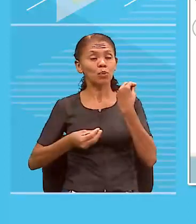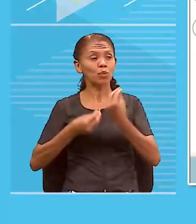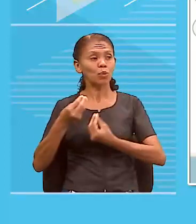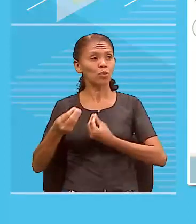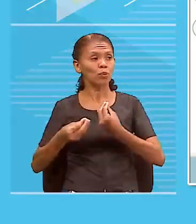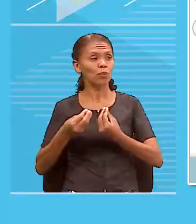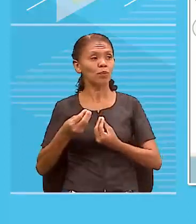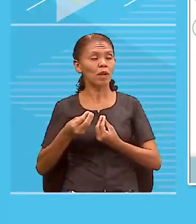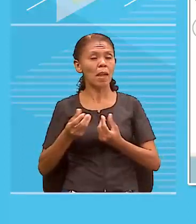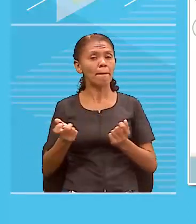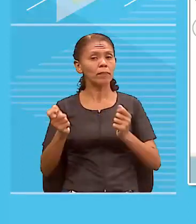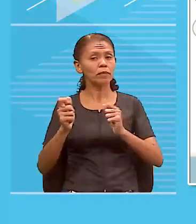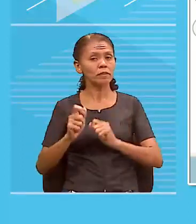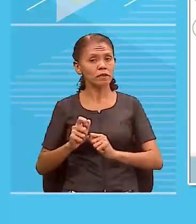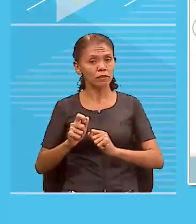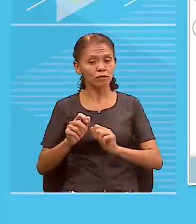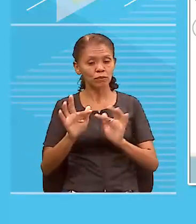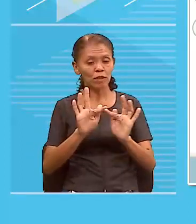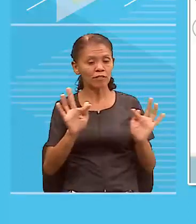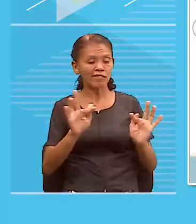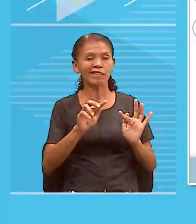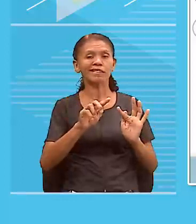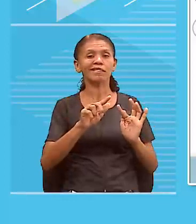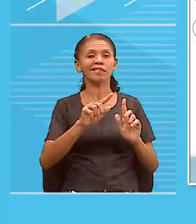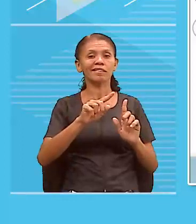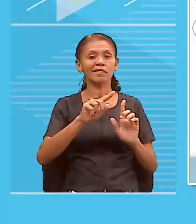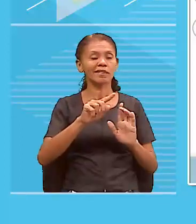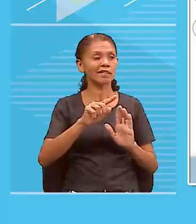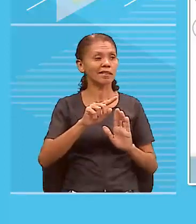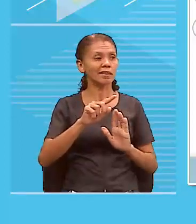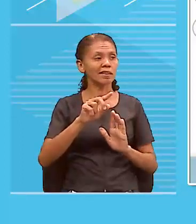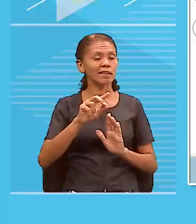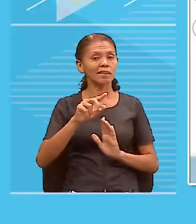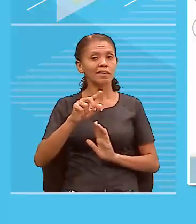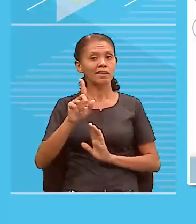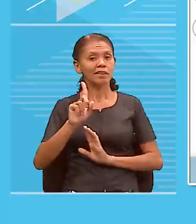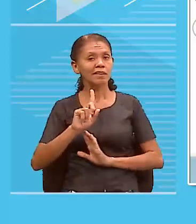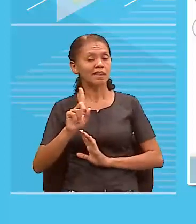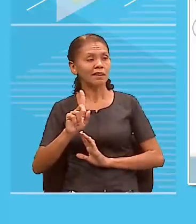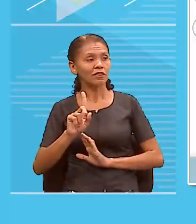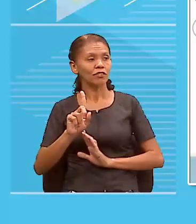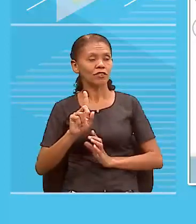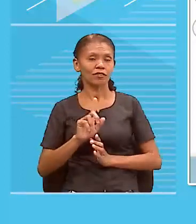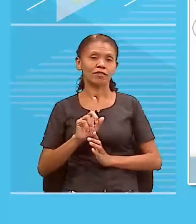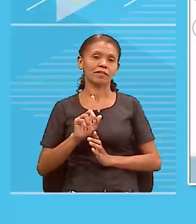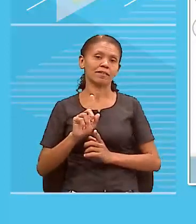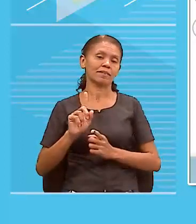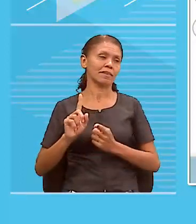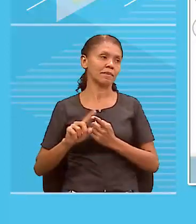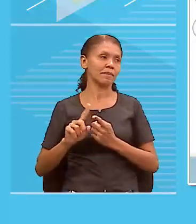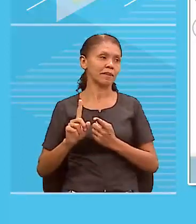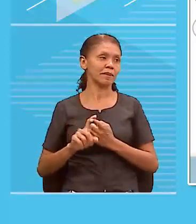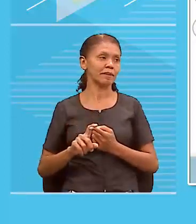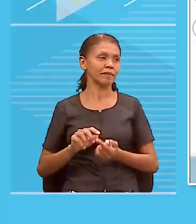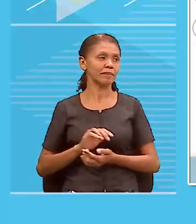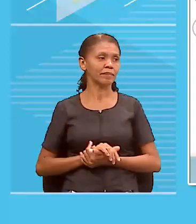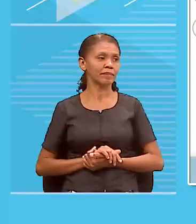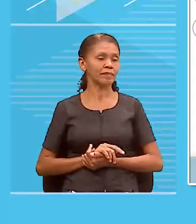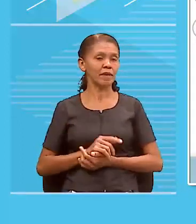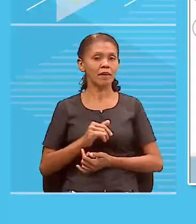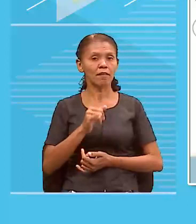negativo quando você tem assim ó Donato o Inter né não entre Olha aí